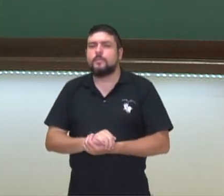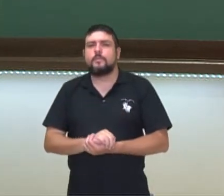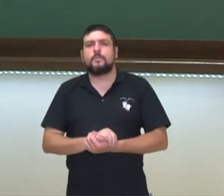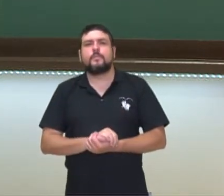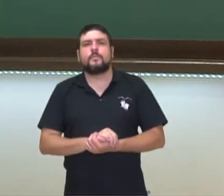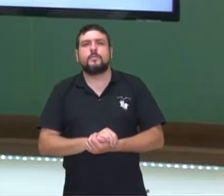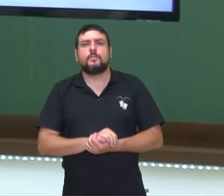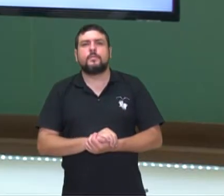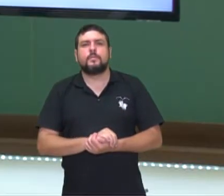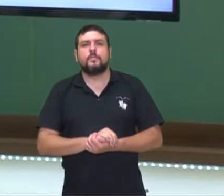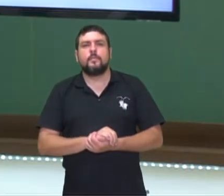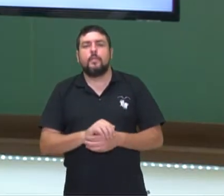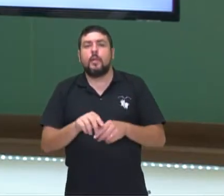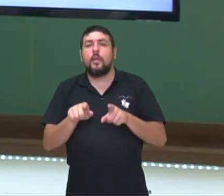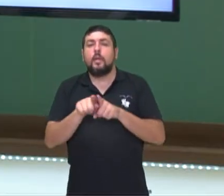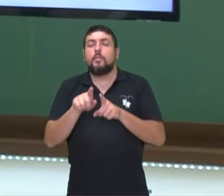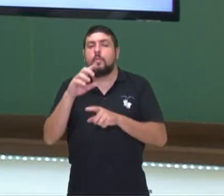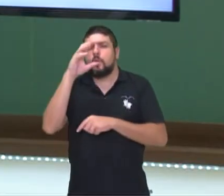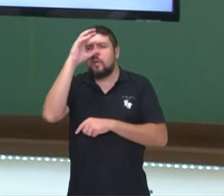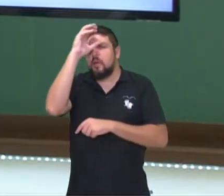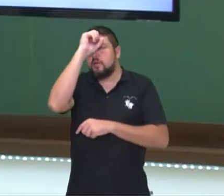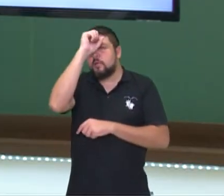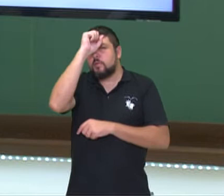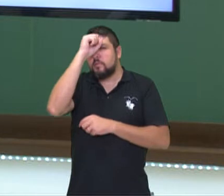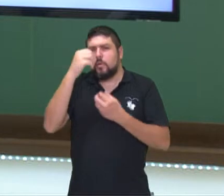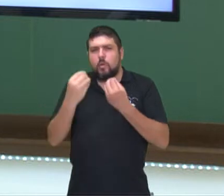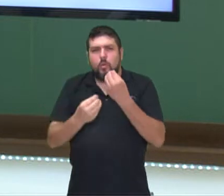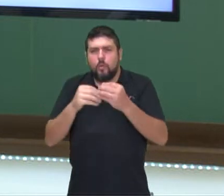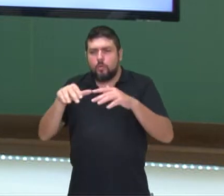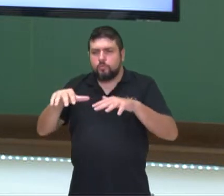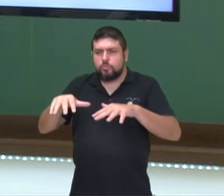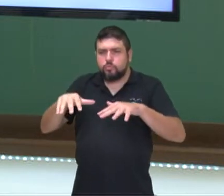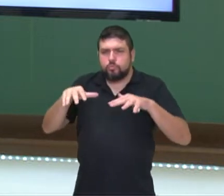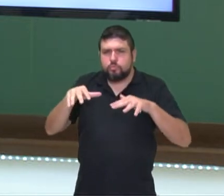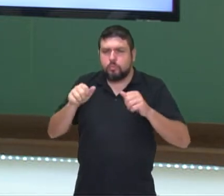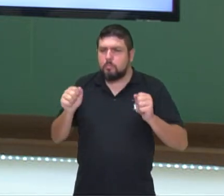Ainda, nós vamos aprender a falar em público de forma